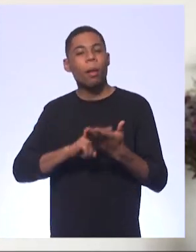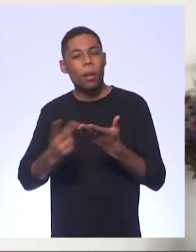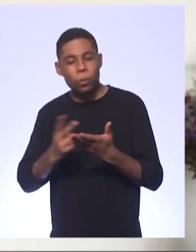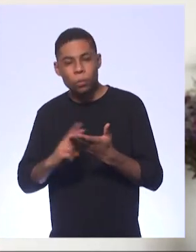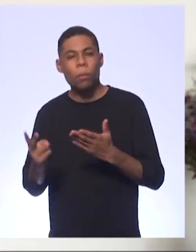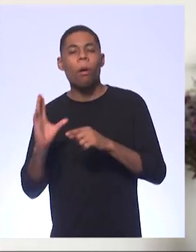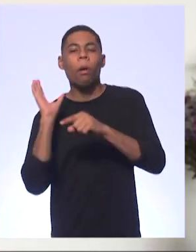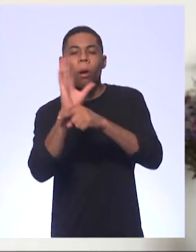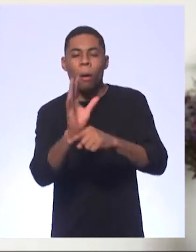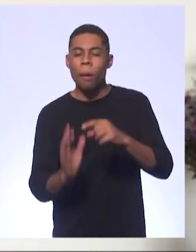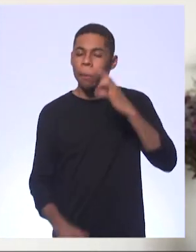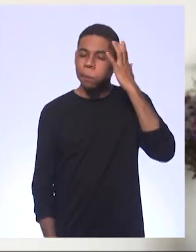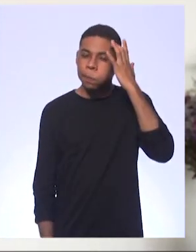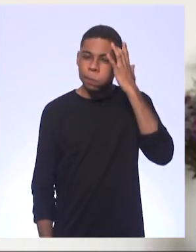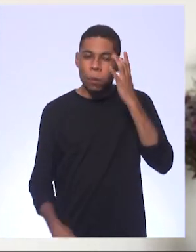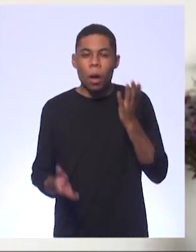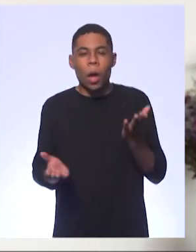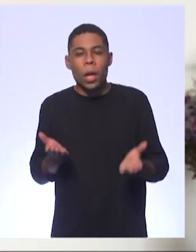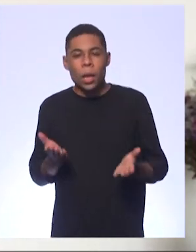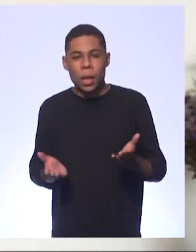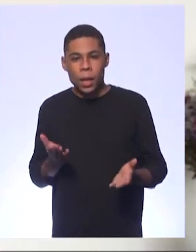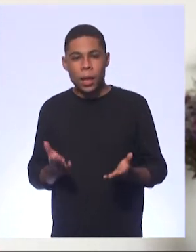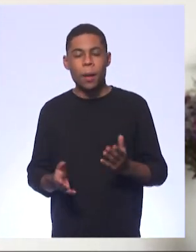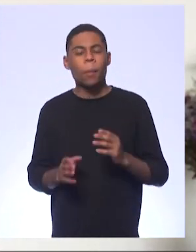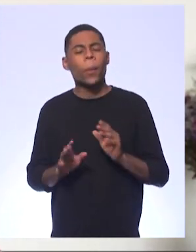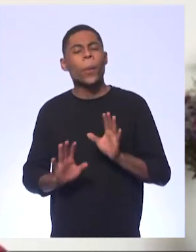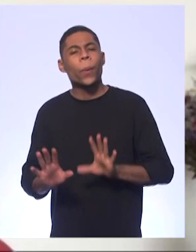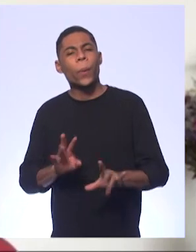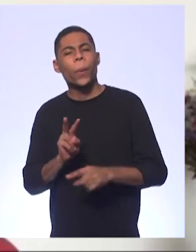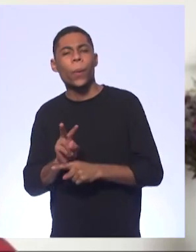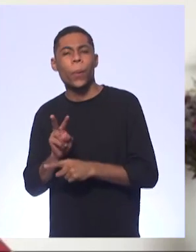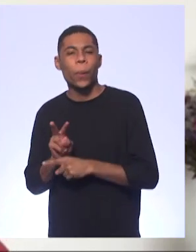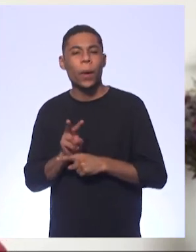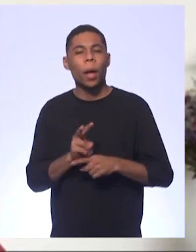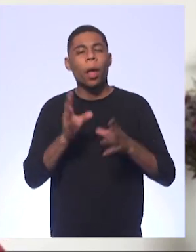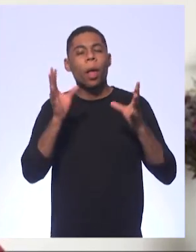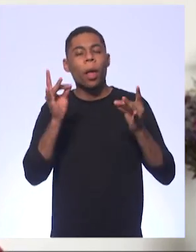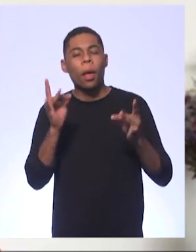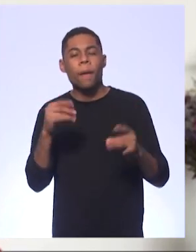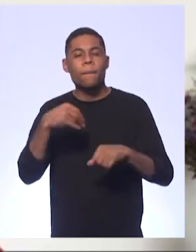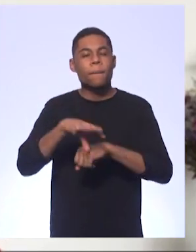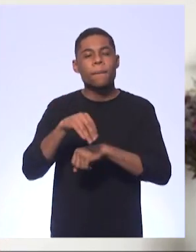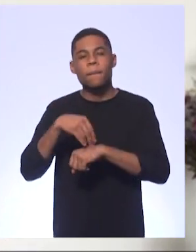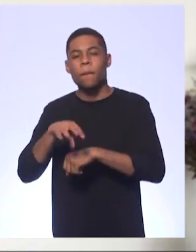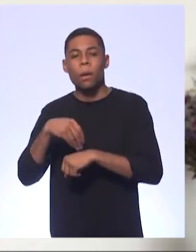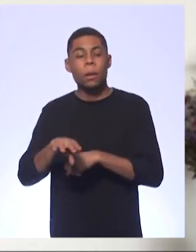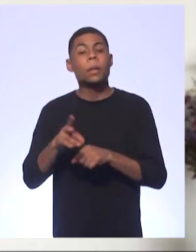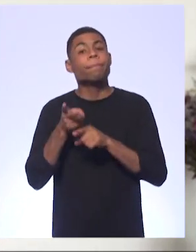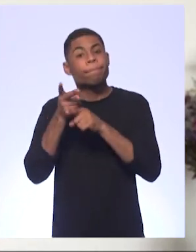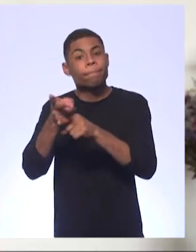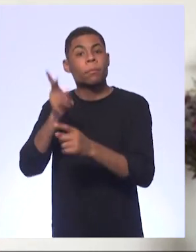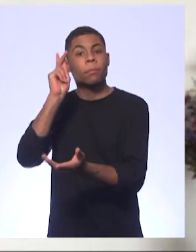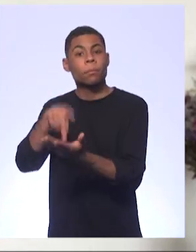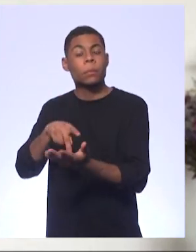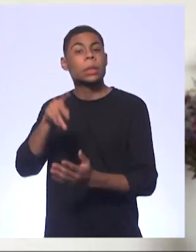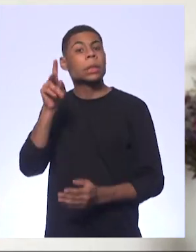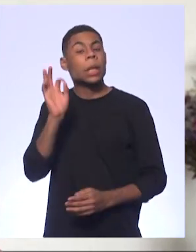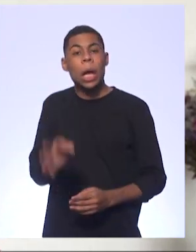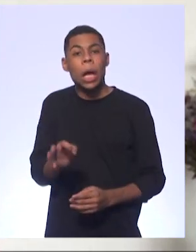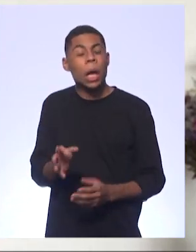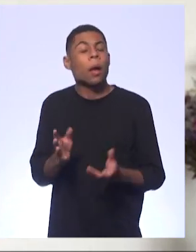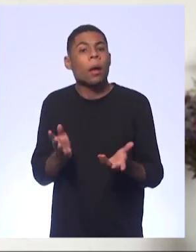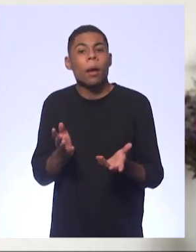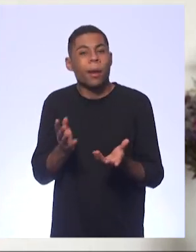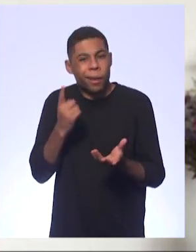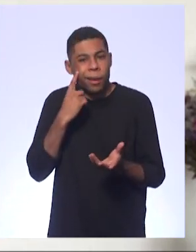transmite sabedoria, equilíbrio, cuidado, detalhes na busca da verdade e dos fatos e